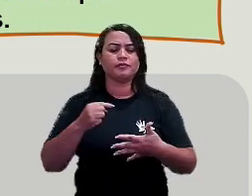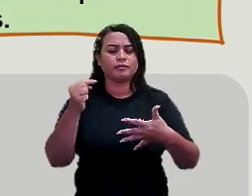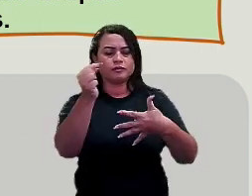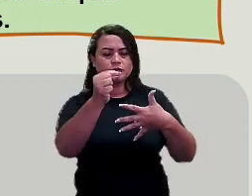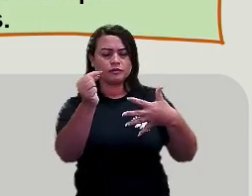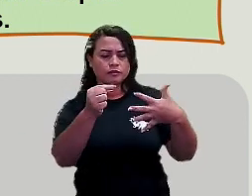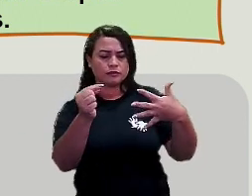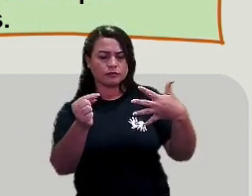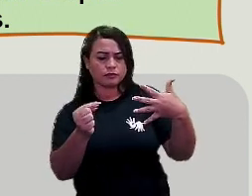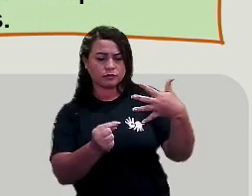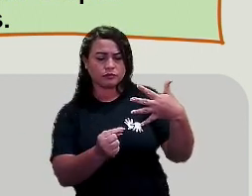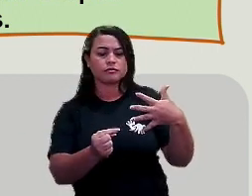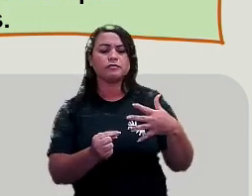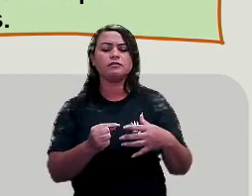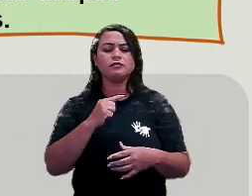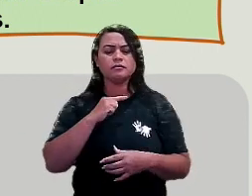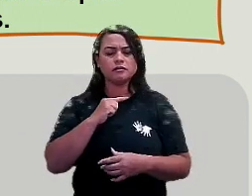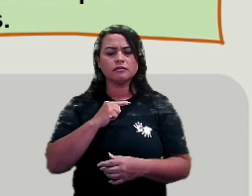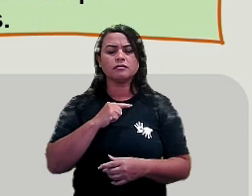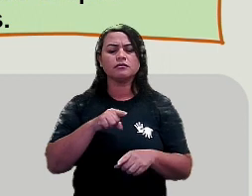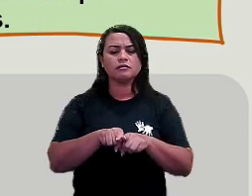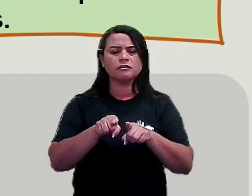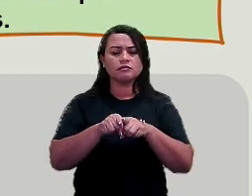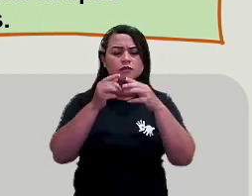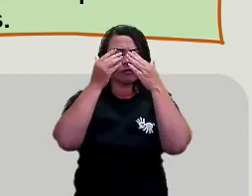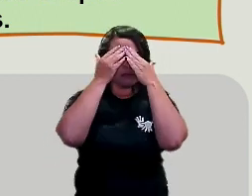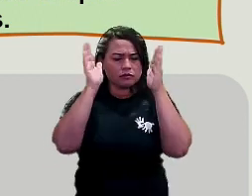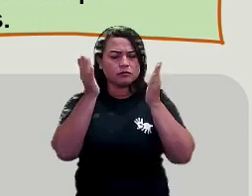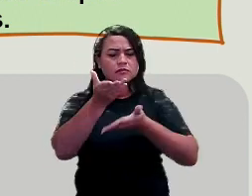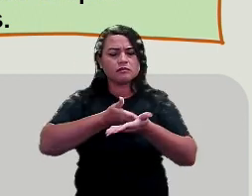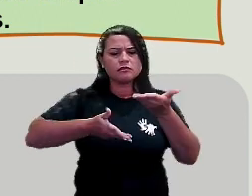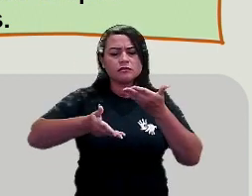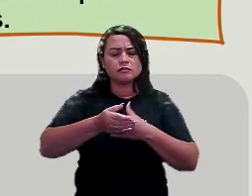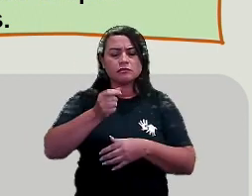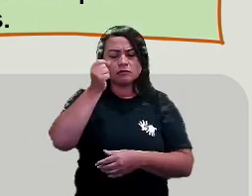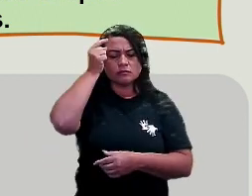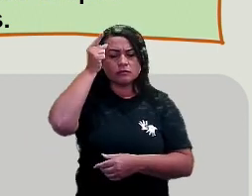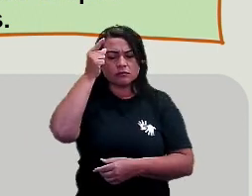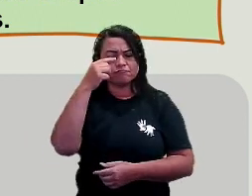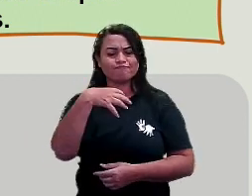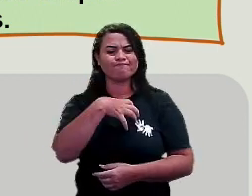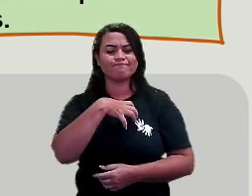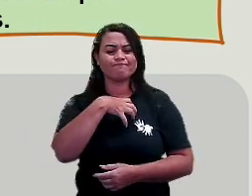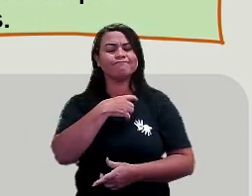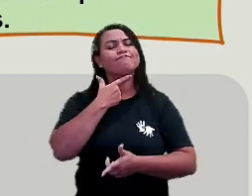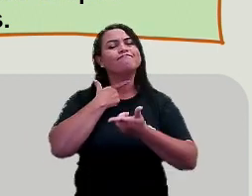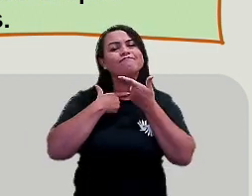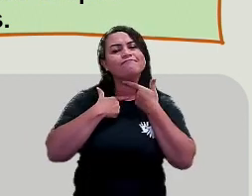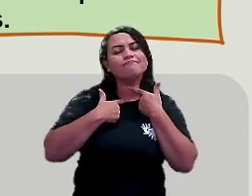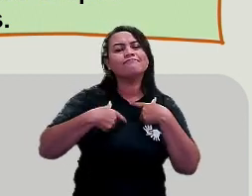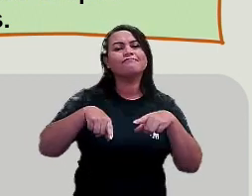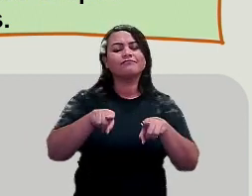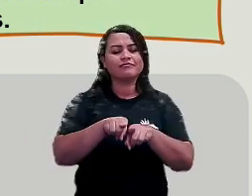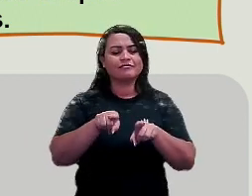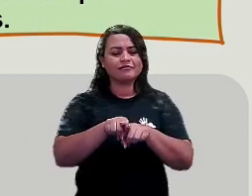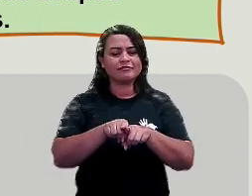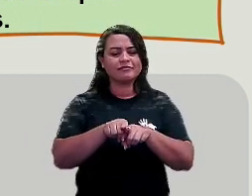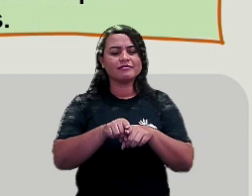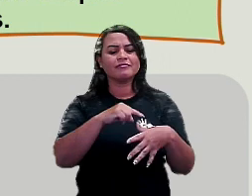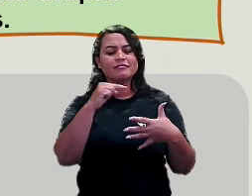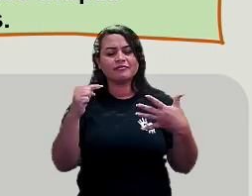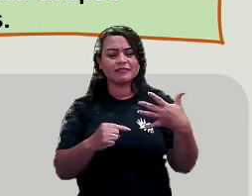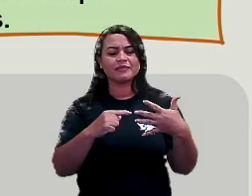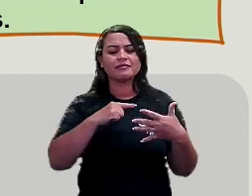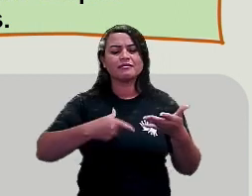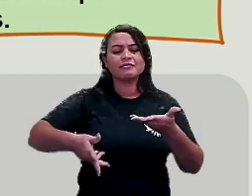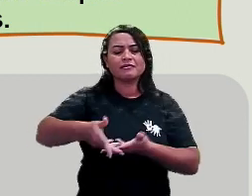Consciência grupal, compartilhamento de ideias, pensamentos, desejos e sentimentos. Continuidade, as